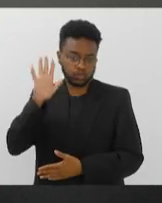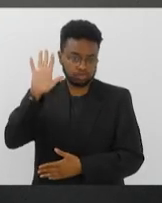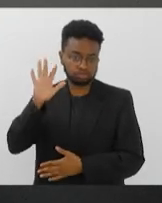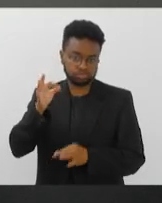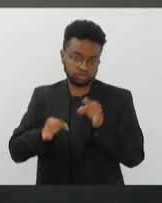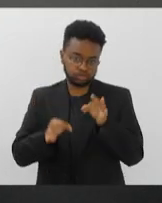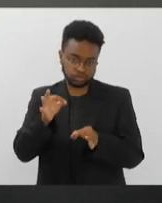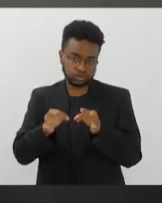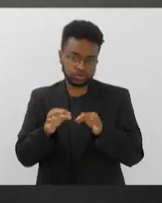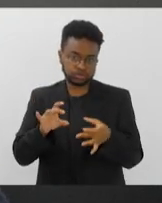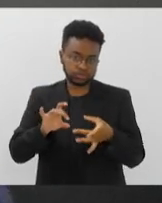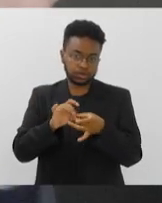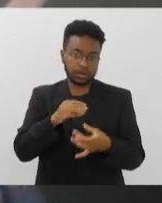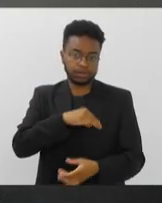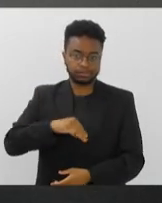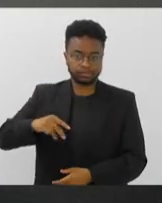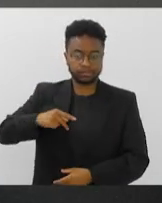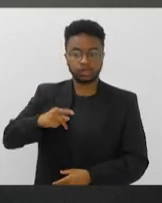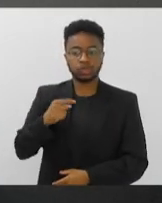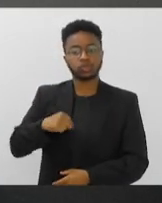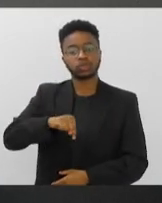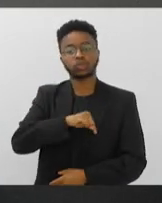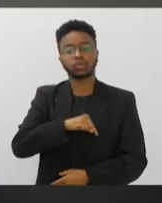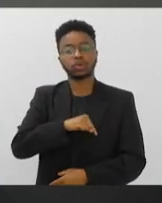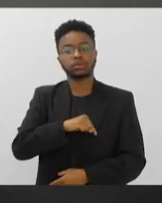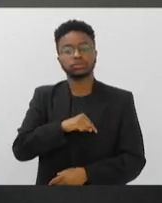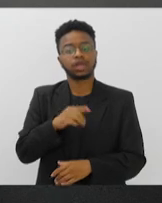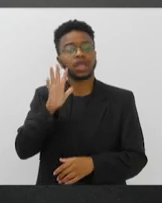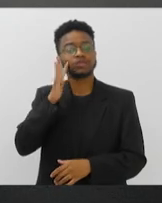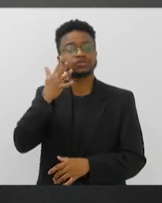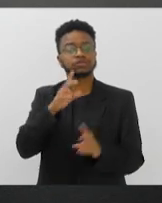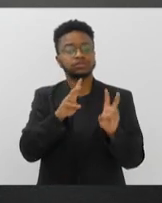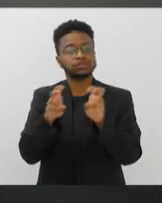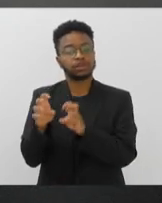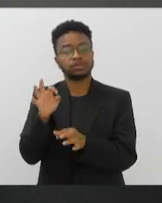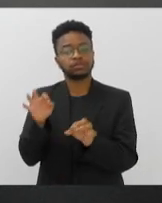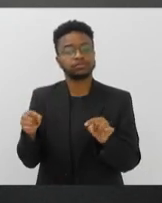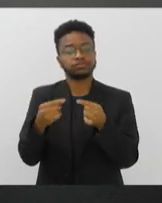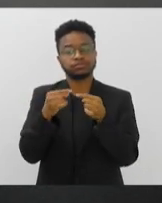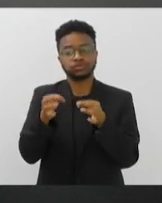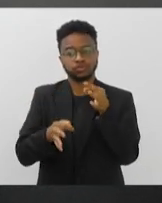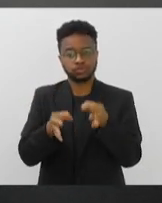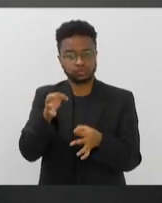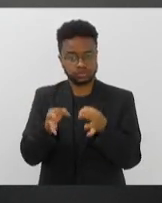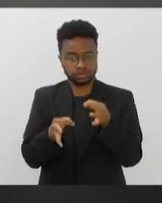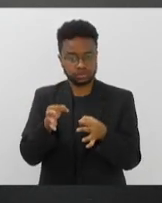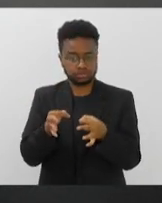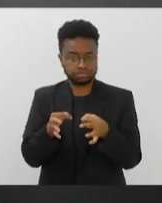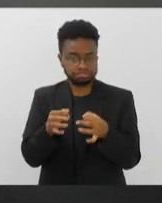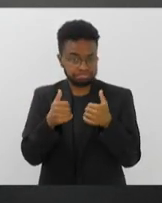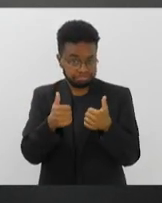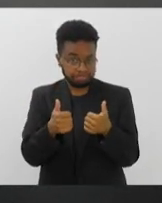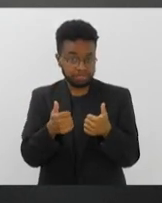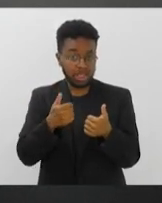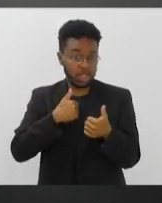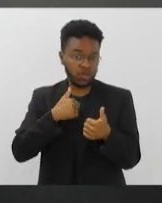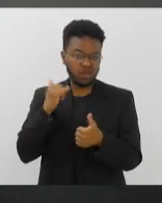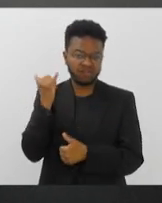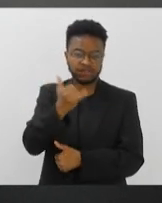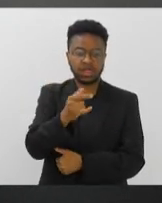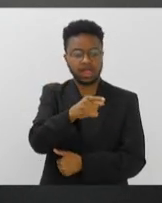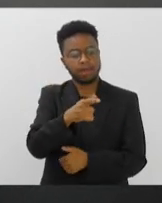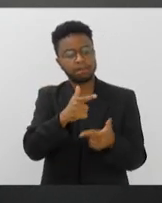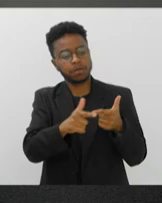juiz Ministério Público ali nós estamos ali para questões jurídicas questões jurídicas não sou eu que vou dizer se o problema daquela